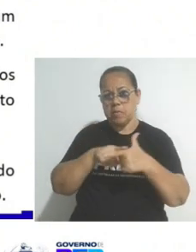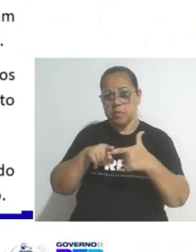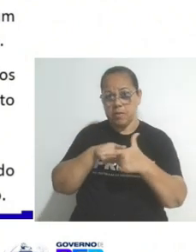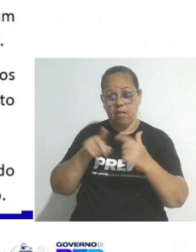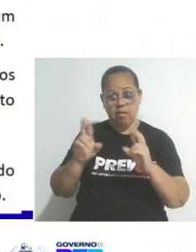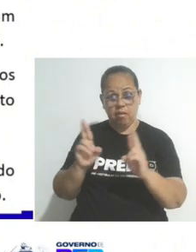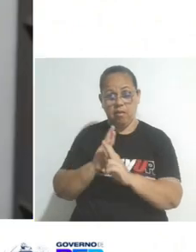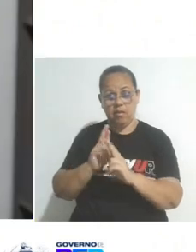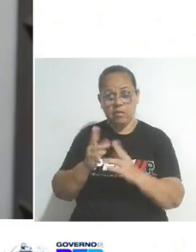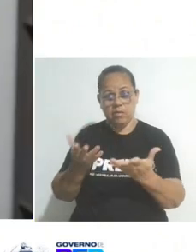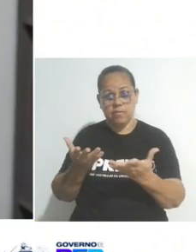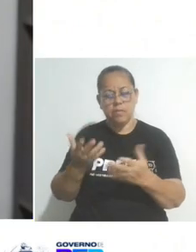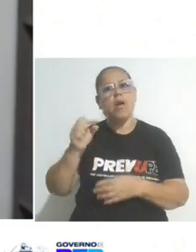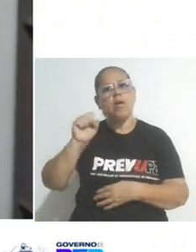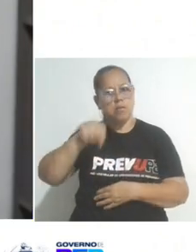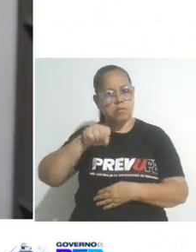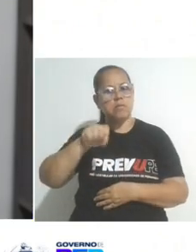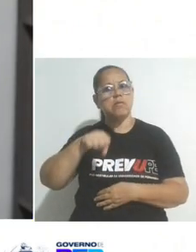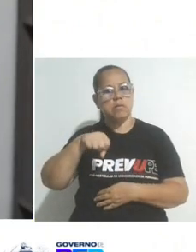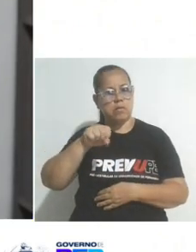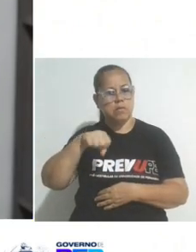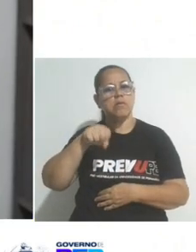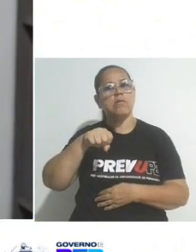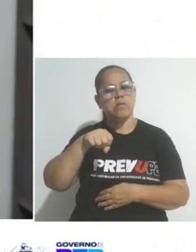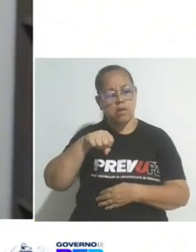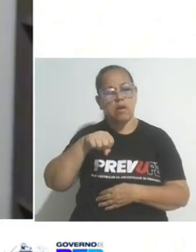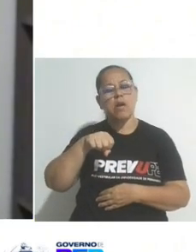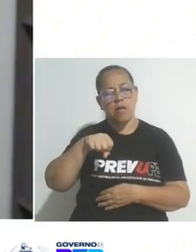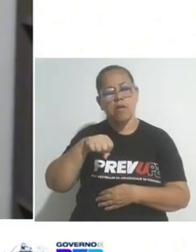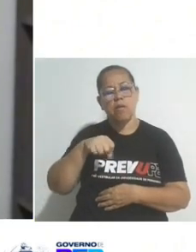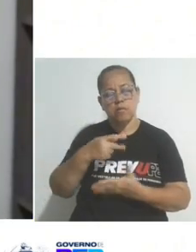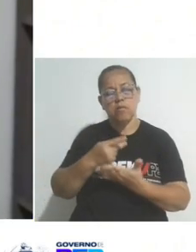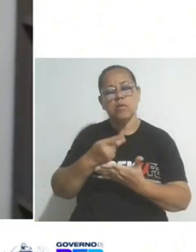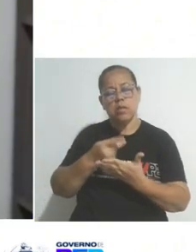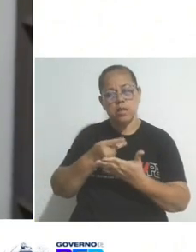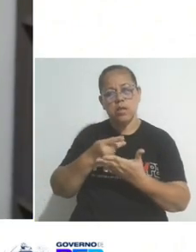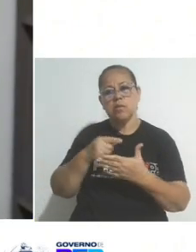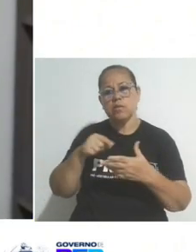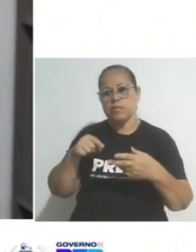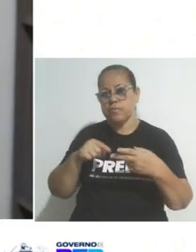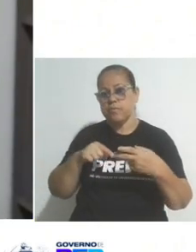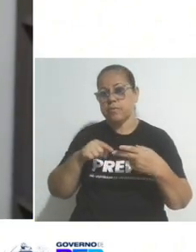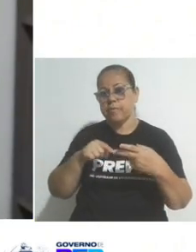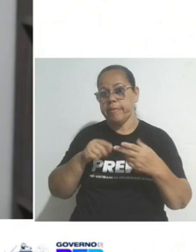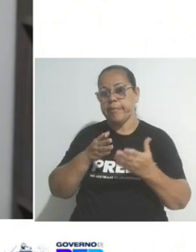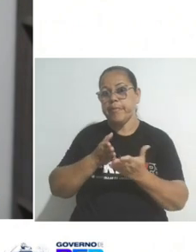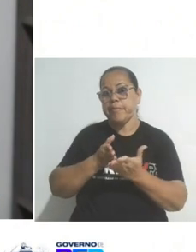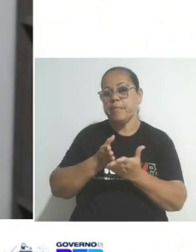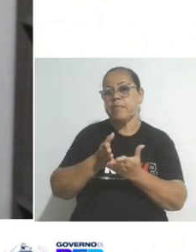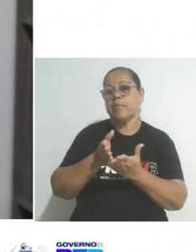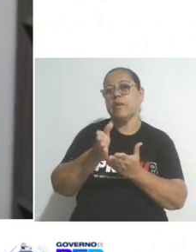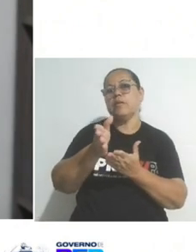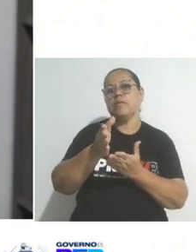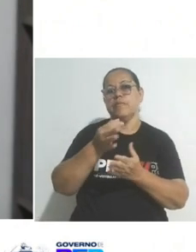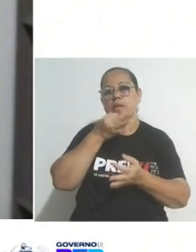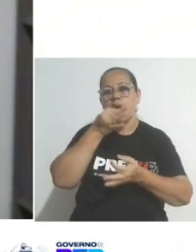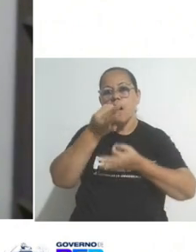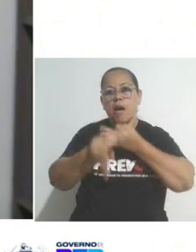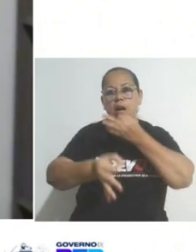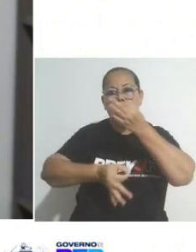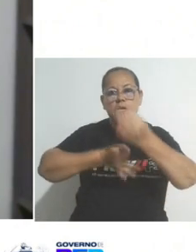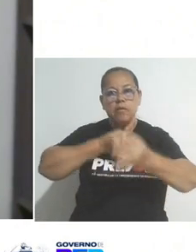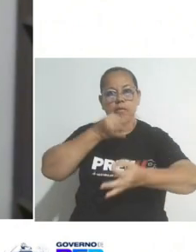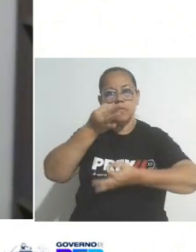sim é exatamente esse o caminho da argumentação